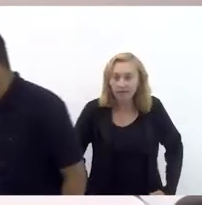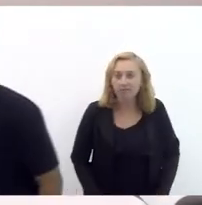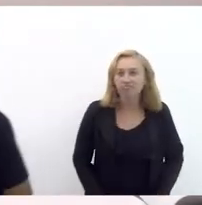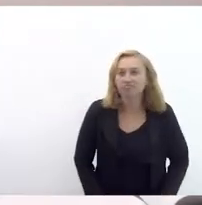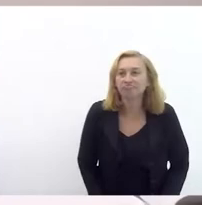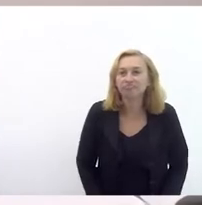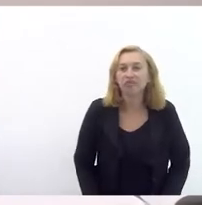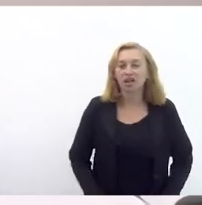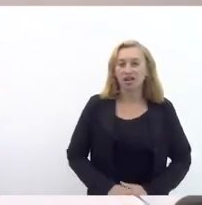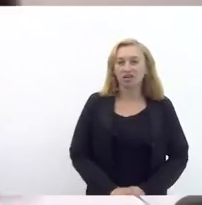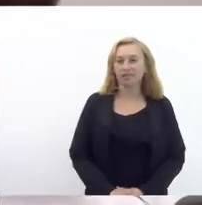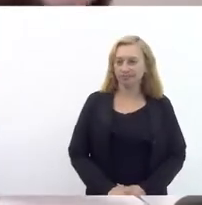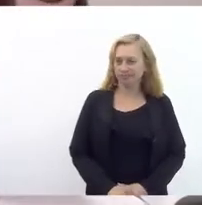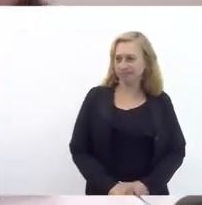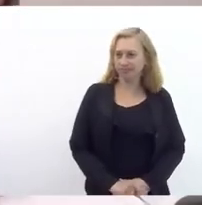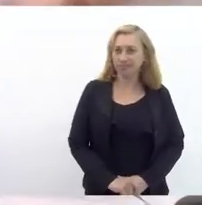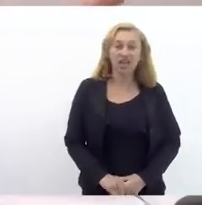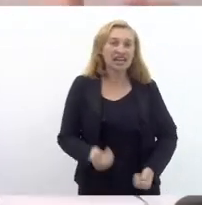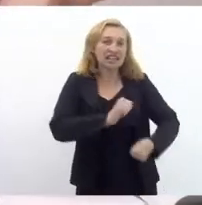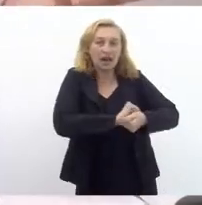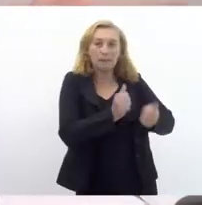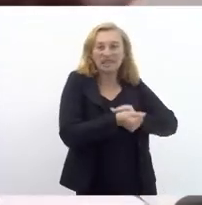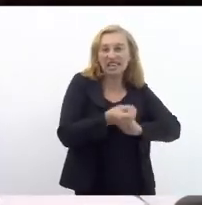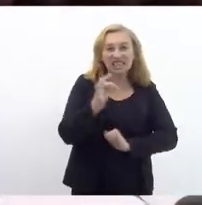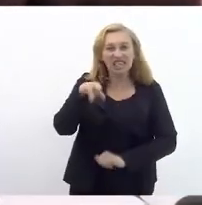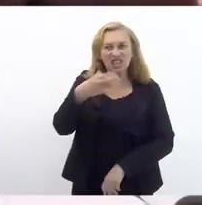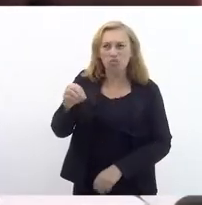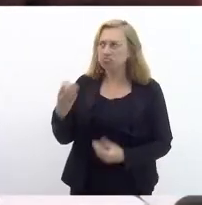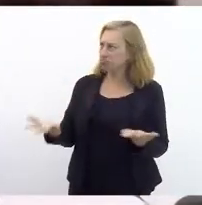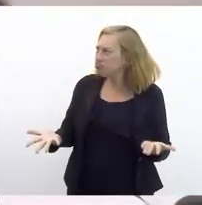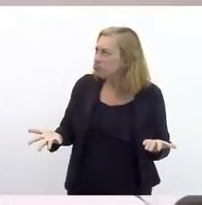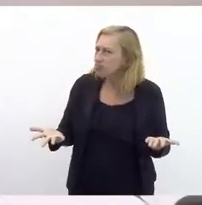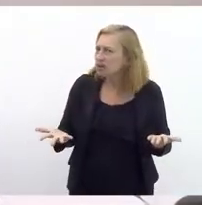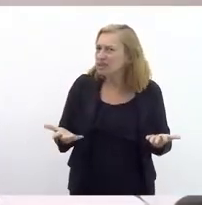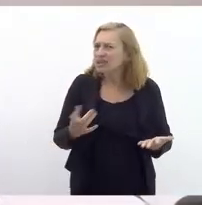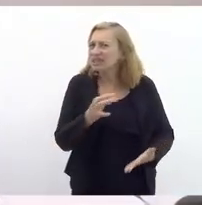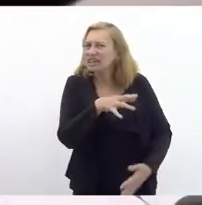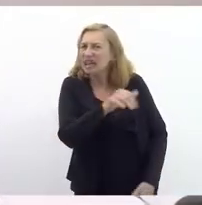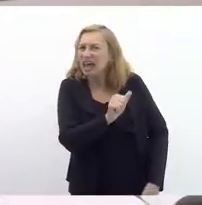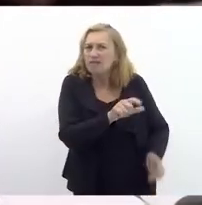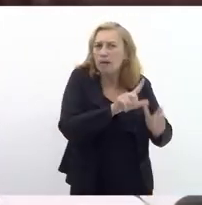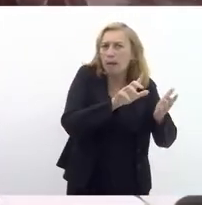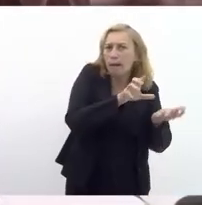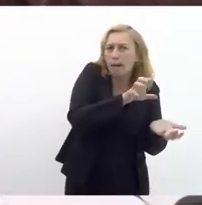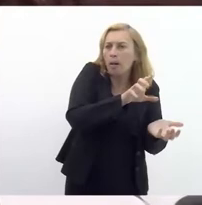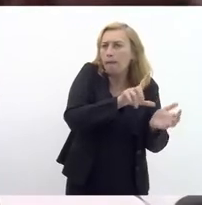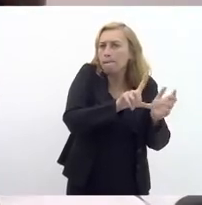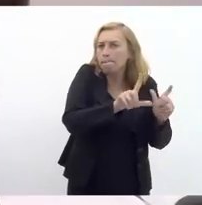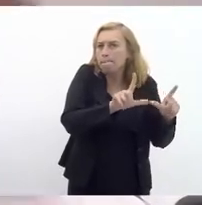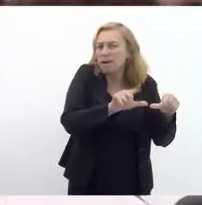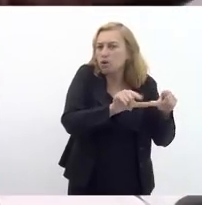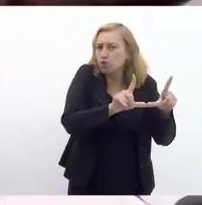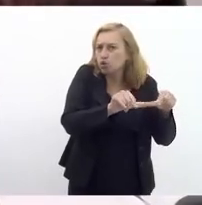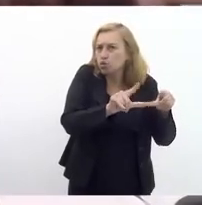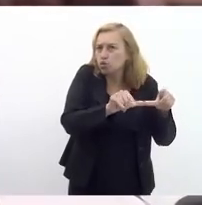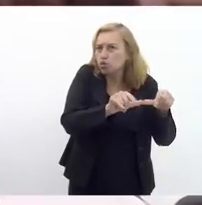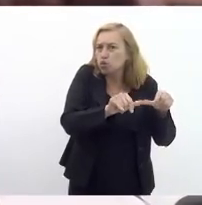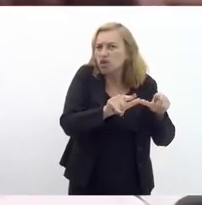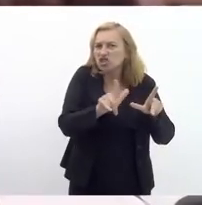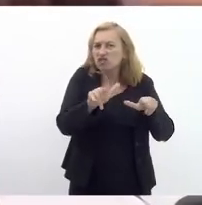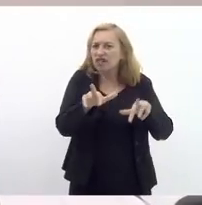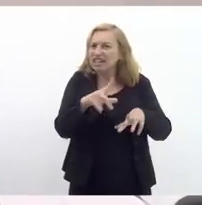não, porque nós temos que adaptar as estações. Eu tive ontem na Tancredo Neves, não é diferente de Bangu, nem é de Campo Grande. Não tem diferença de uma para